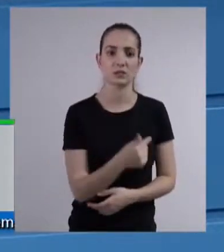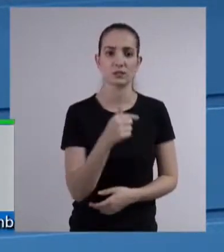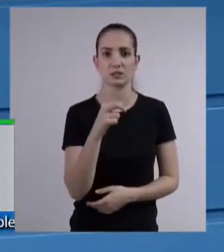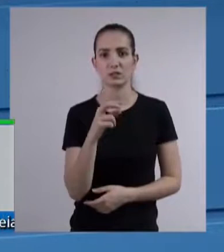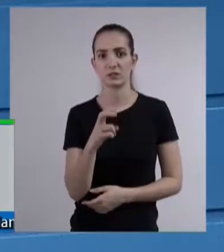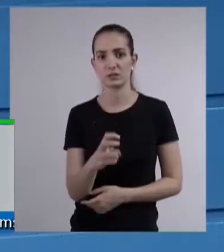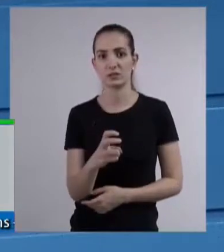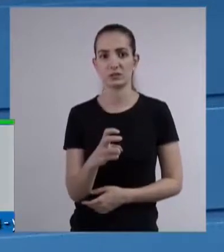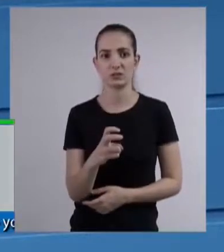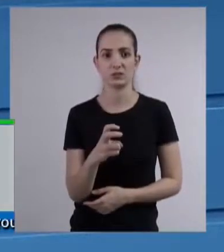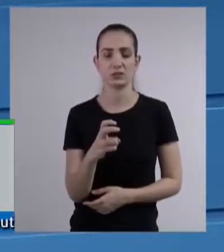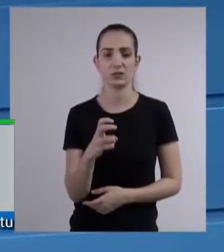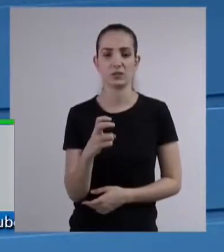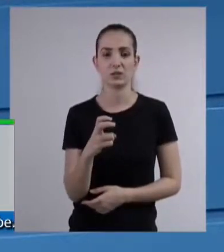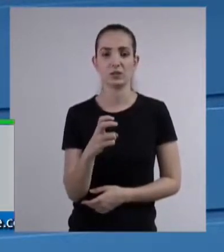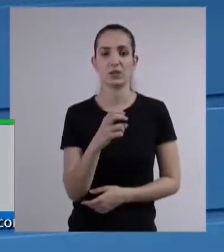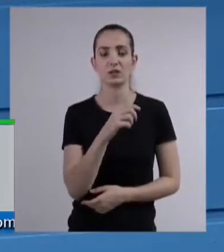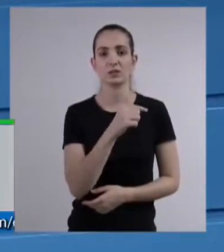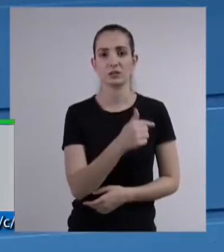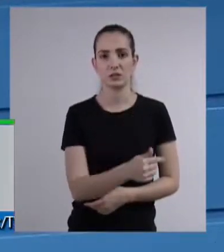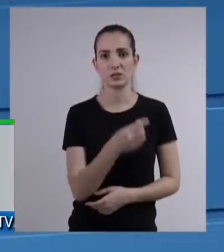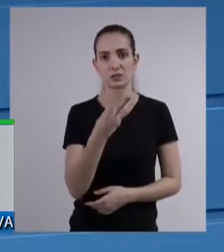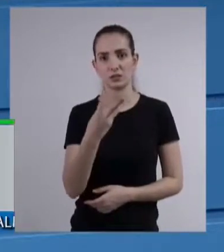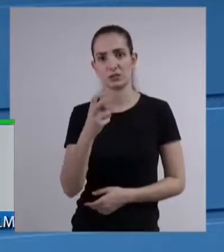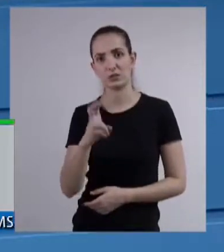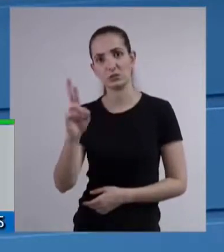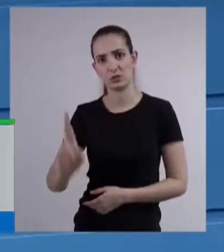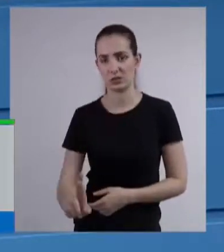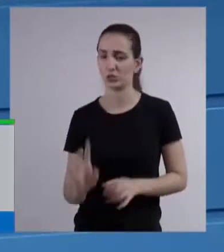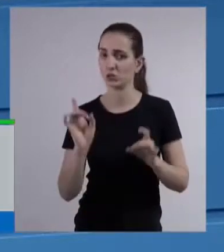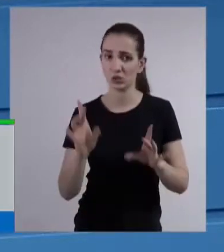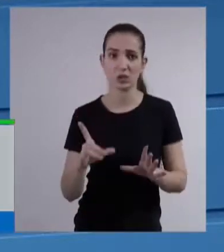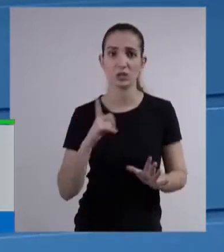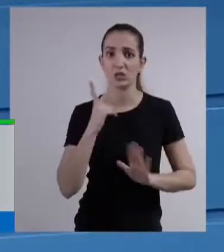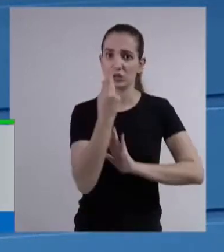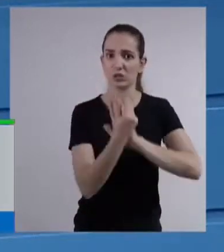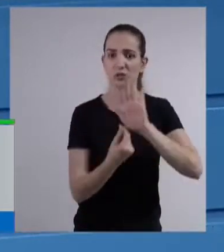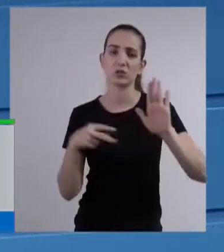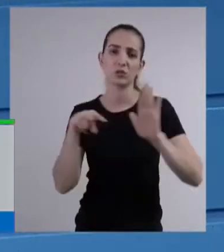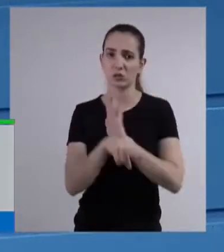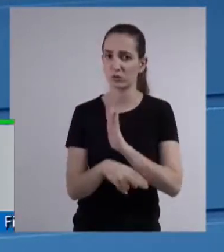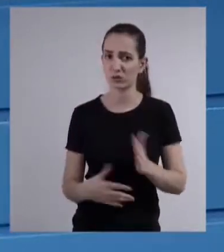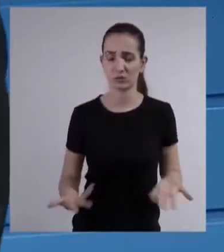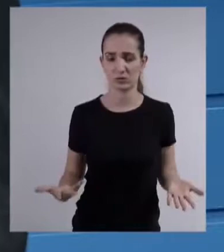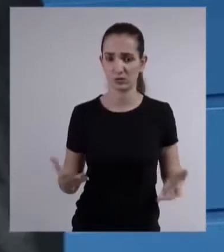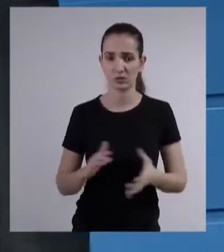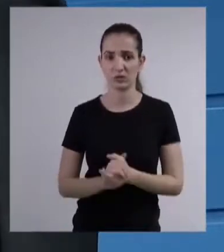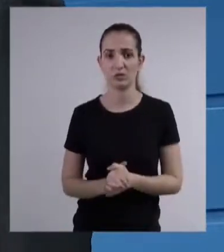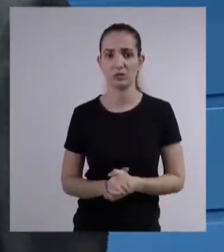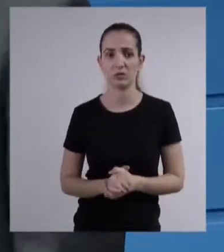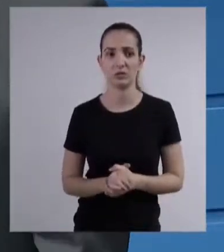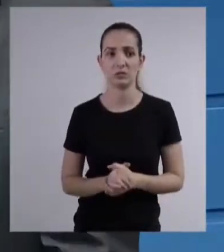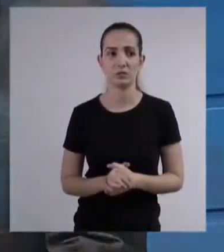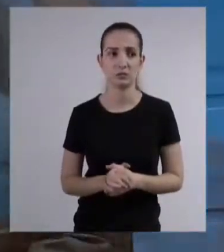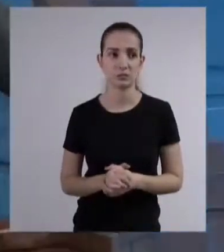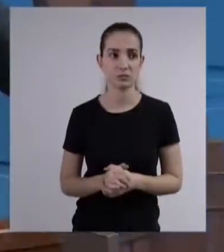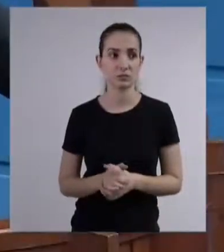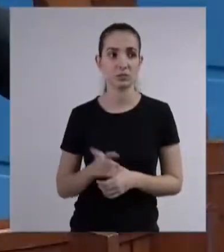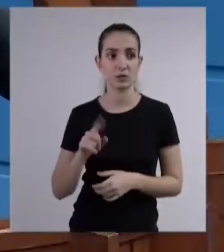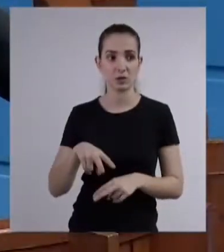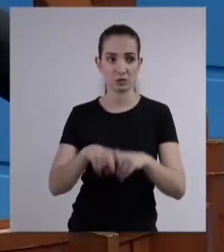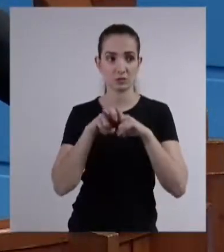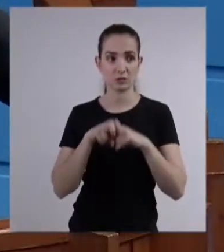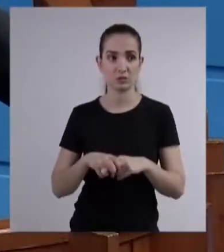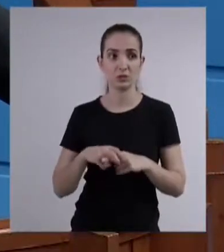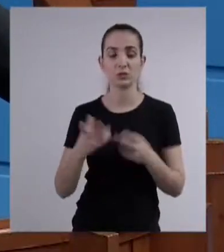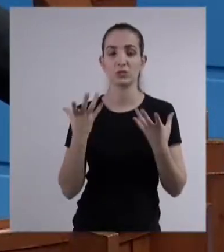735. Só isso, para ver. Será que cortaram as possibilidades de quem mais precisa ou não? É para isso que eles